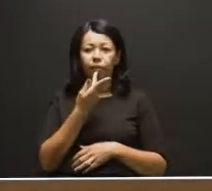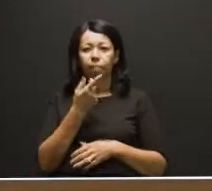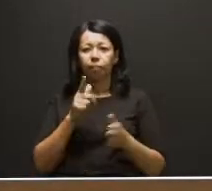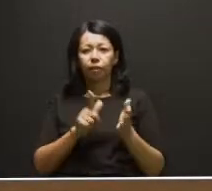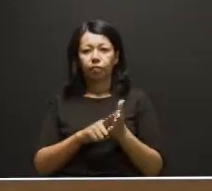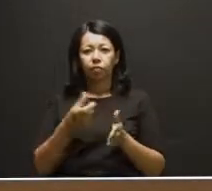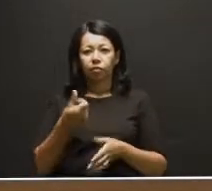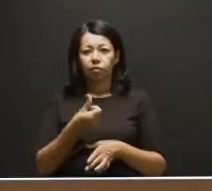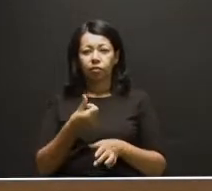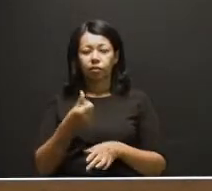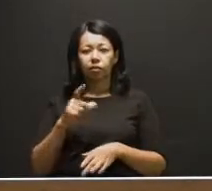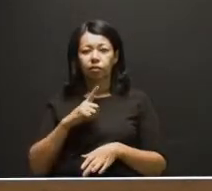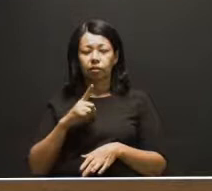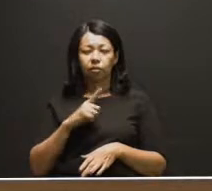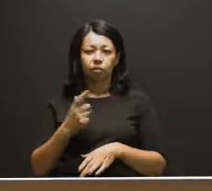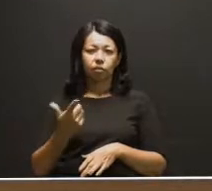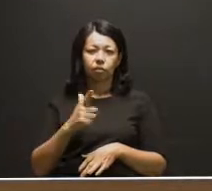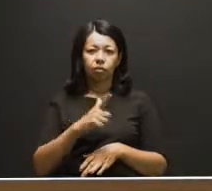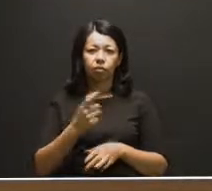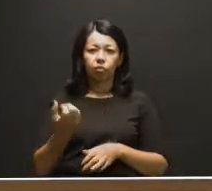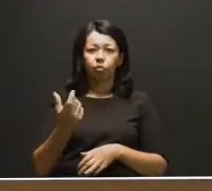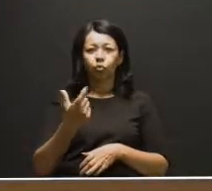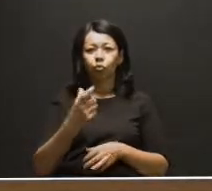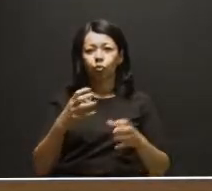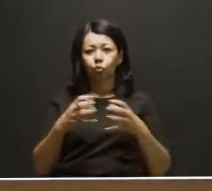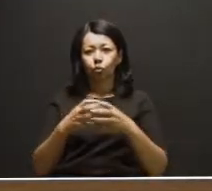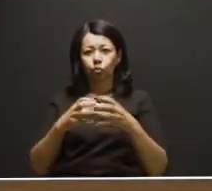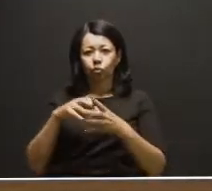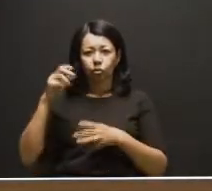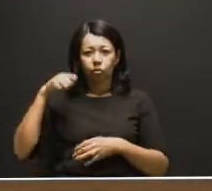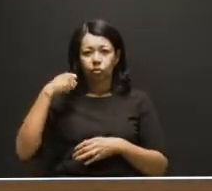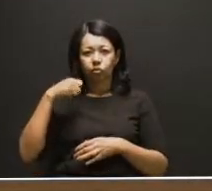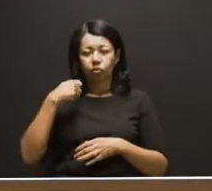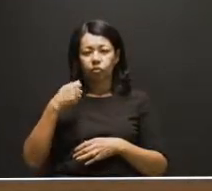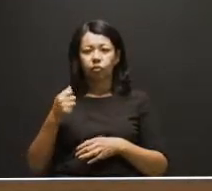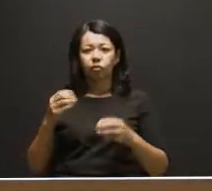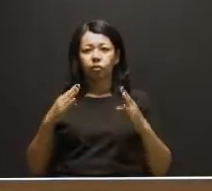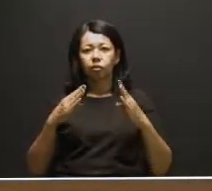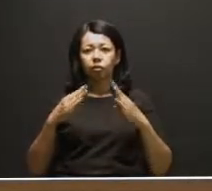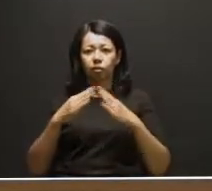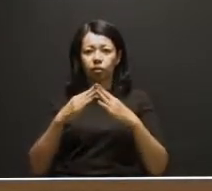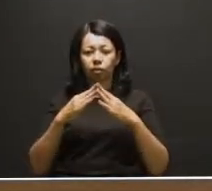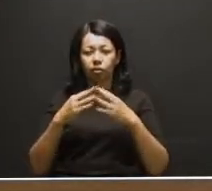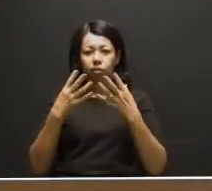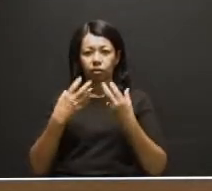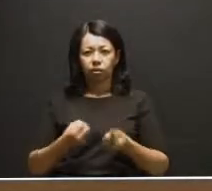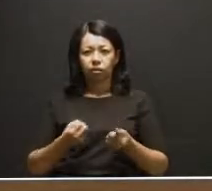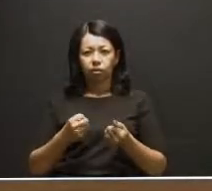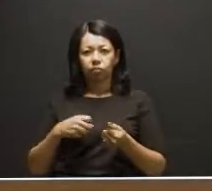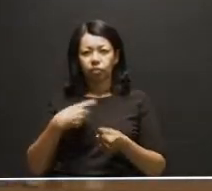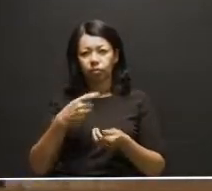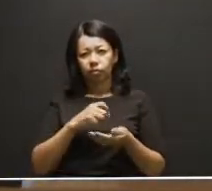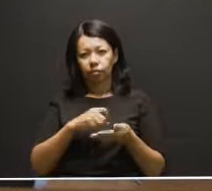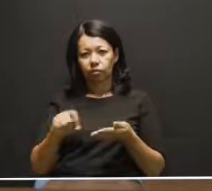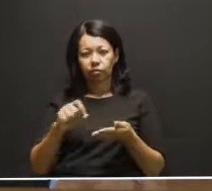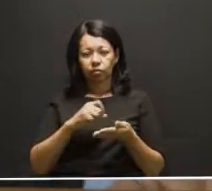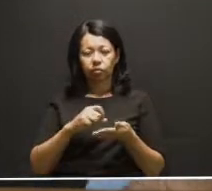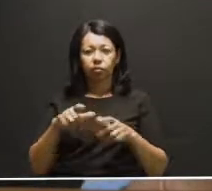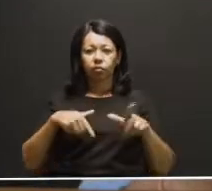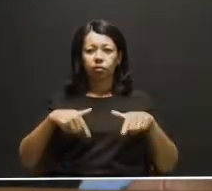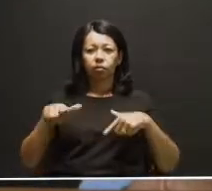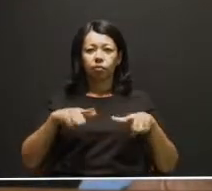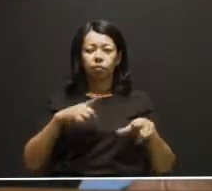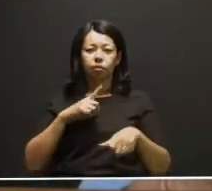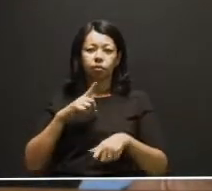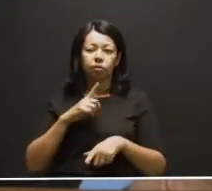folhas 6 encontra se o parecer da douta assessoria jurídica da casa que acatamos ea seguir transcrevemos a propositura